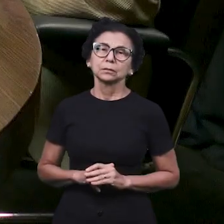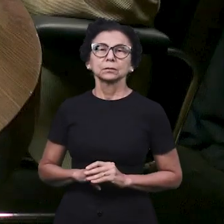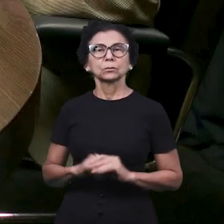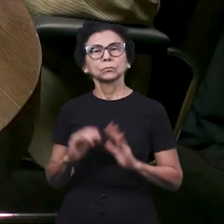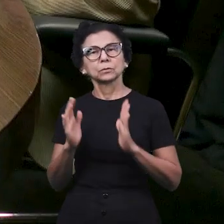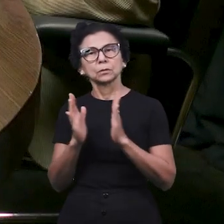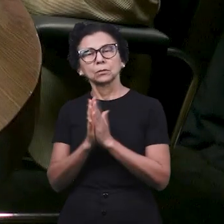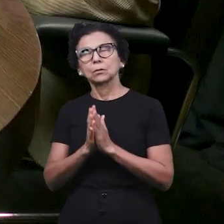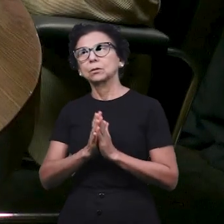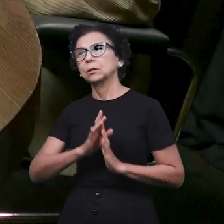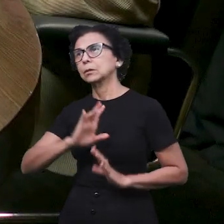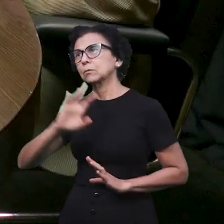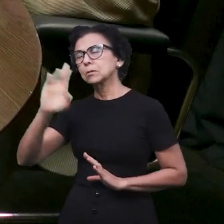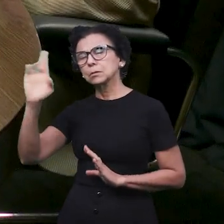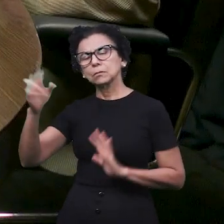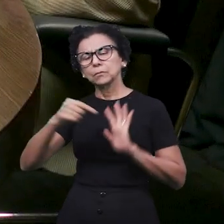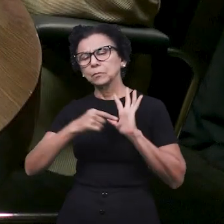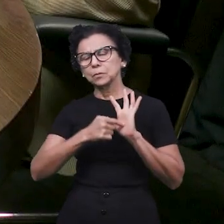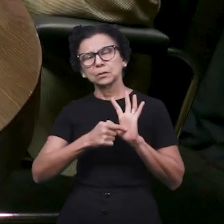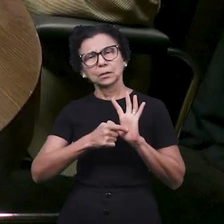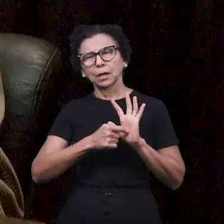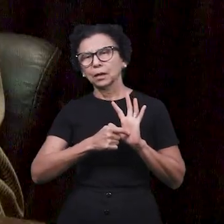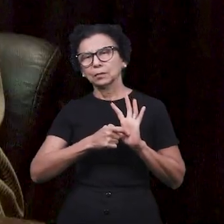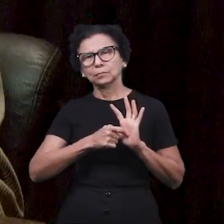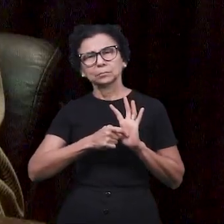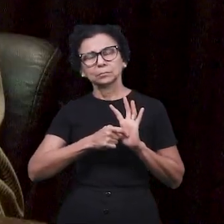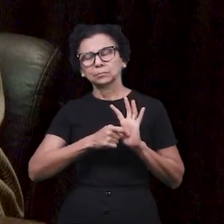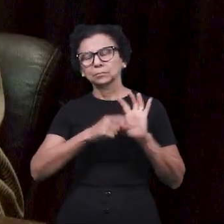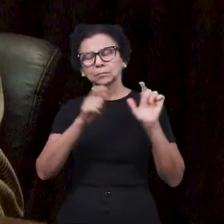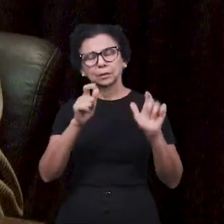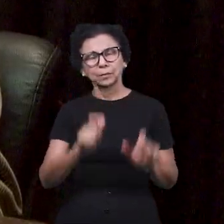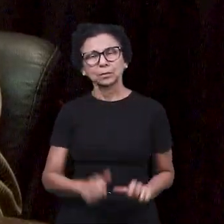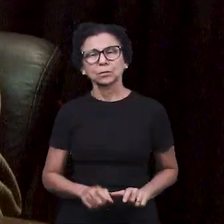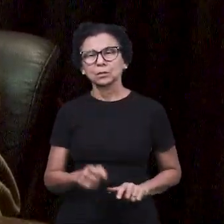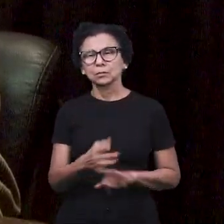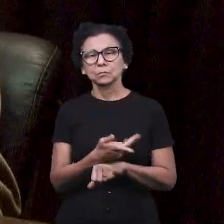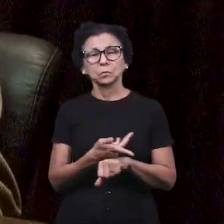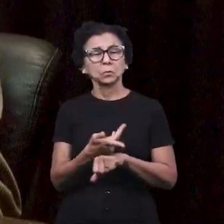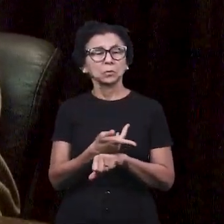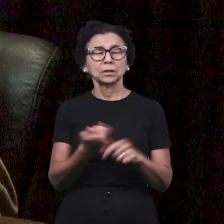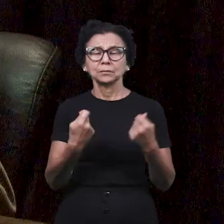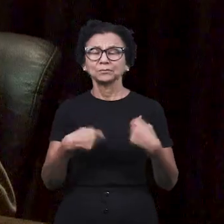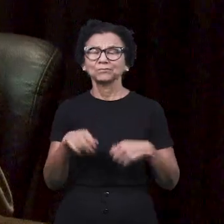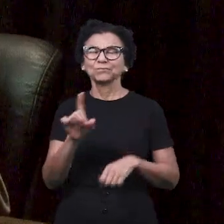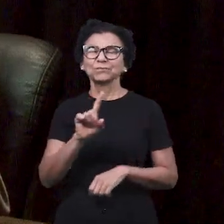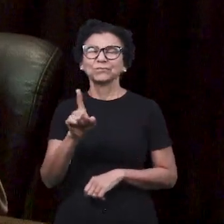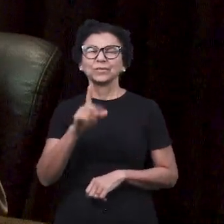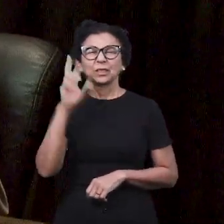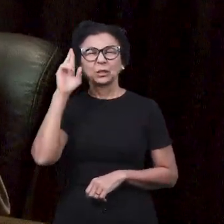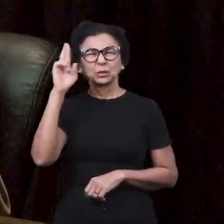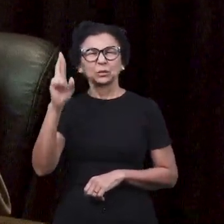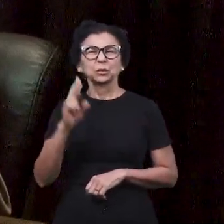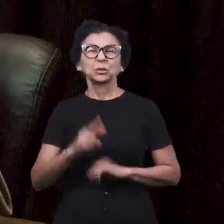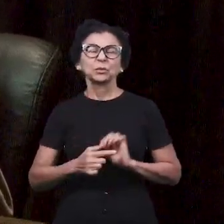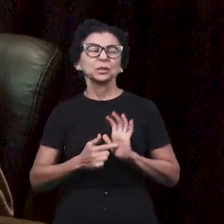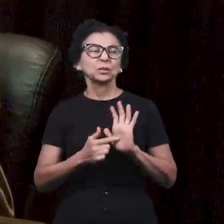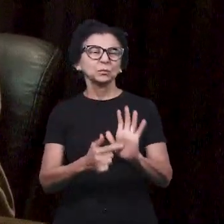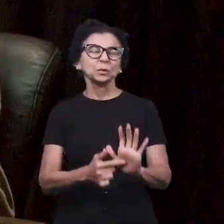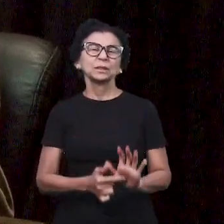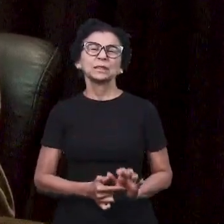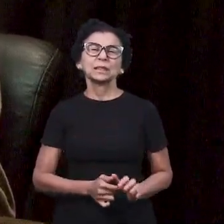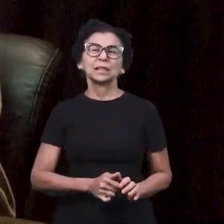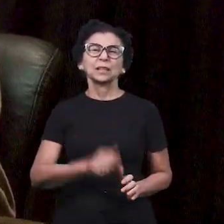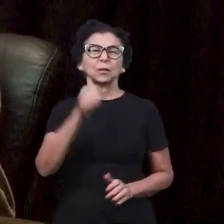está buscando o Senhor vai encaminhar. A pessoa não precisa ficar procurando não, o Senhor vai colocar na sua frente